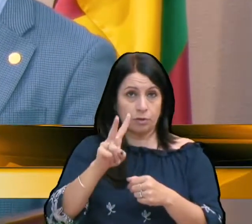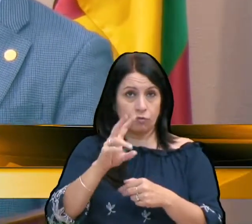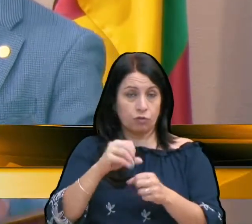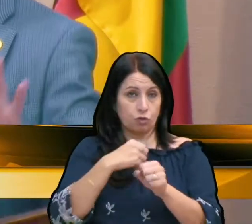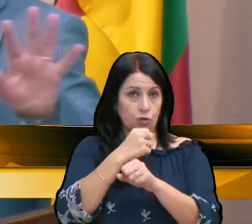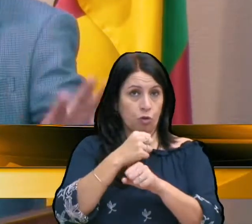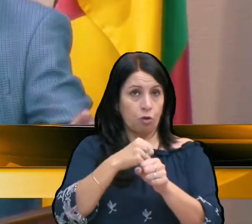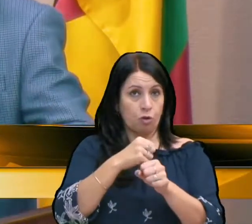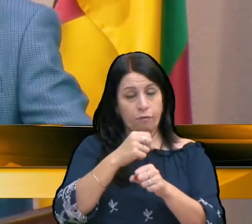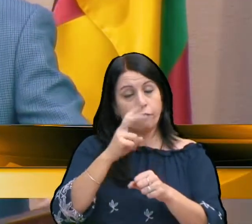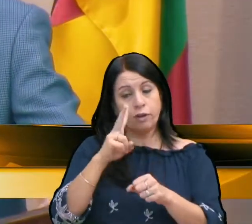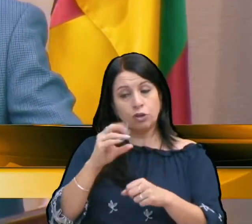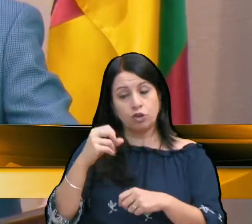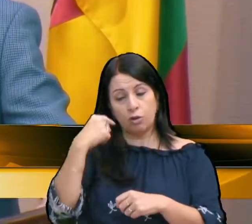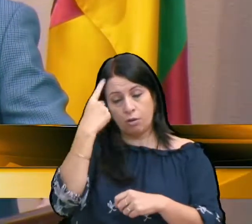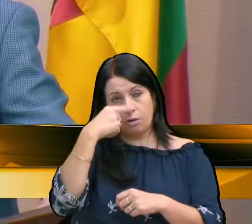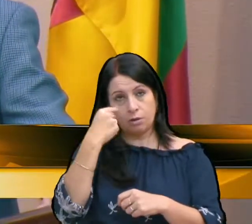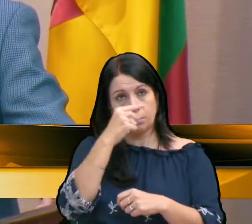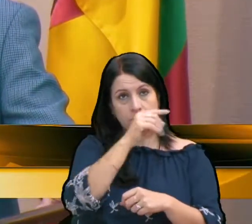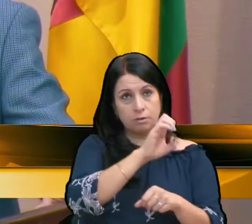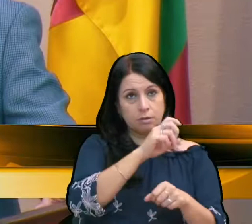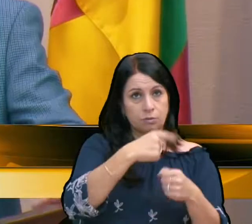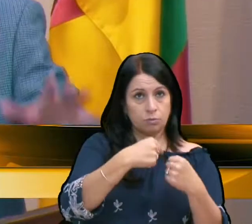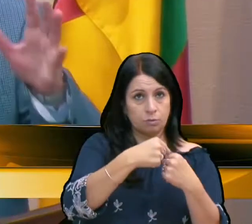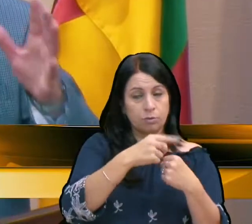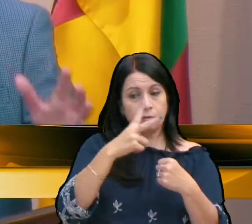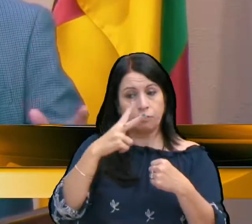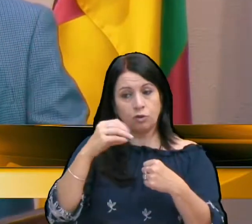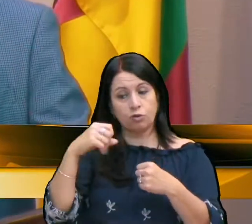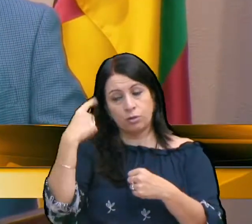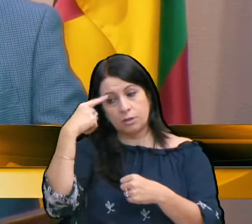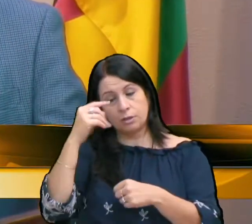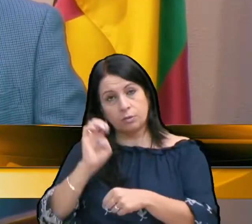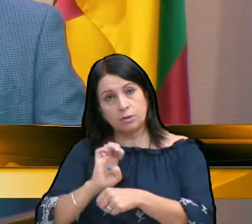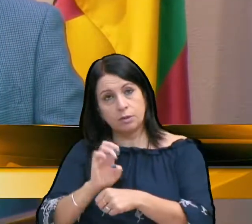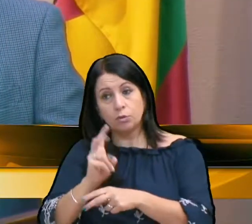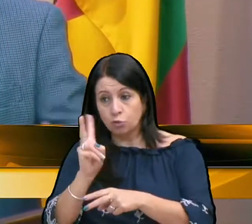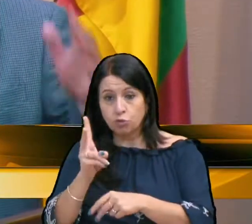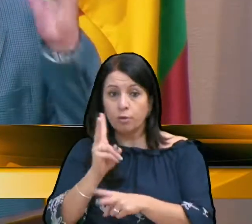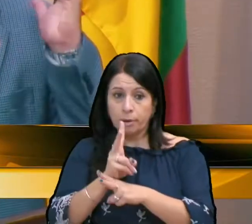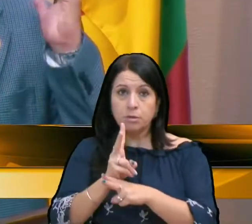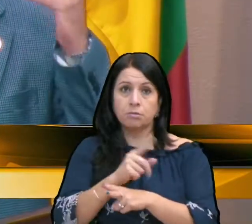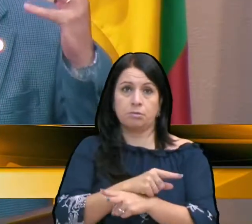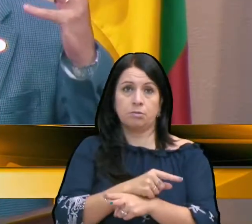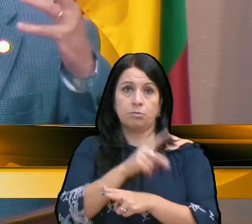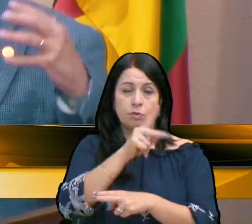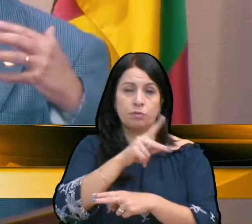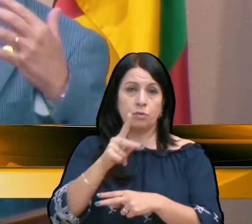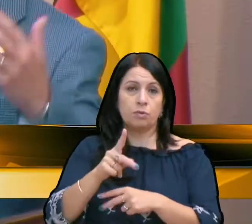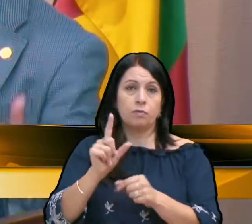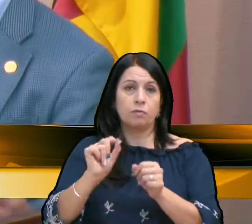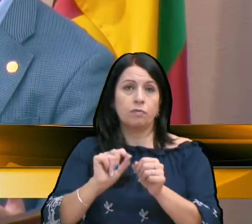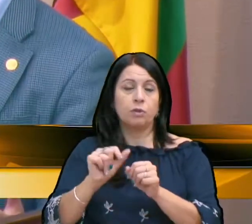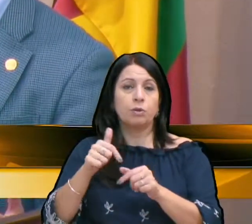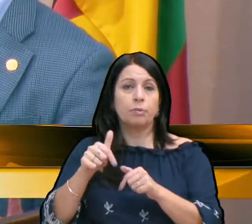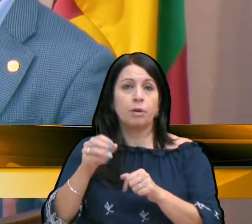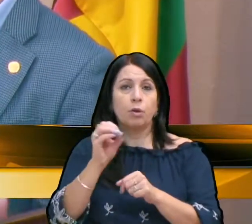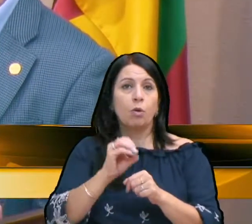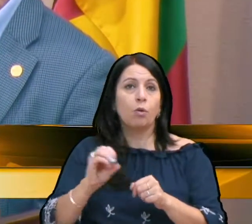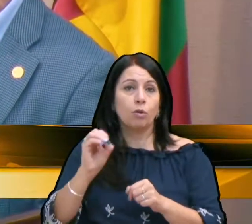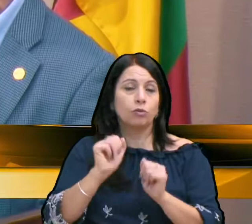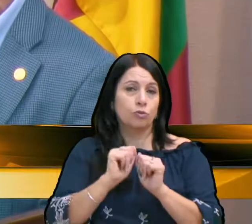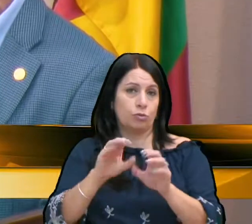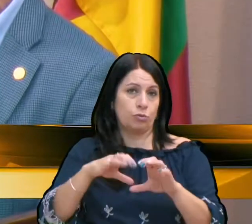horas do município e 20 horas dos estados, do estado, continuem na cedência. Porque são professores que estão fazendo um trabalho maravilhoso junto